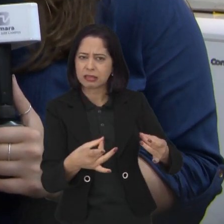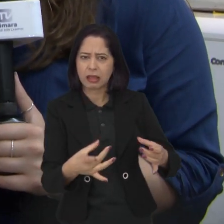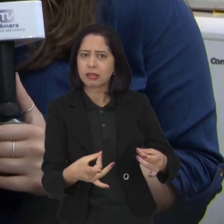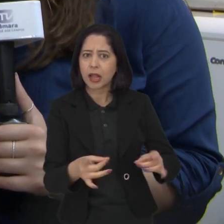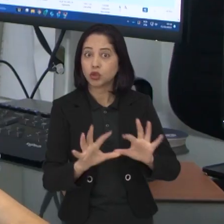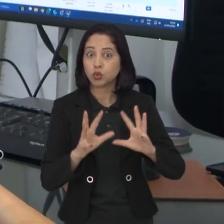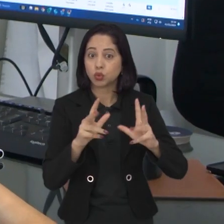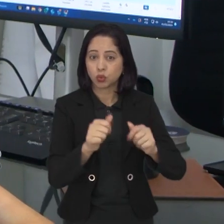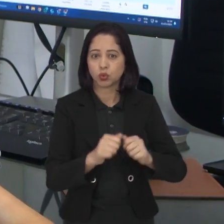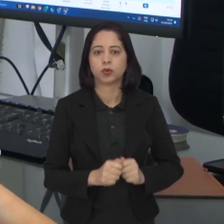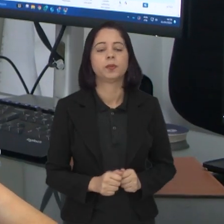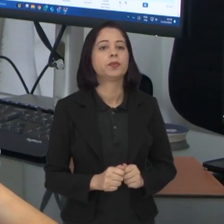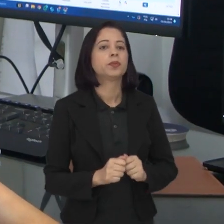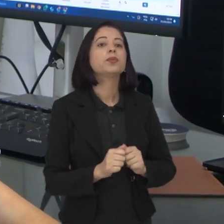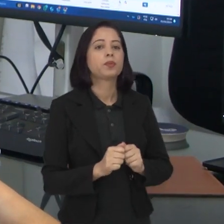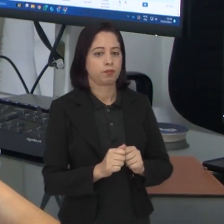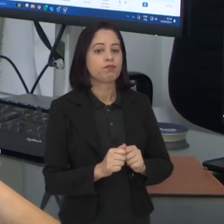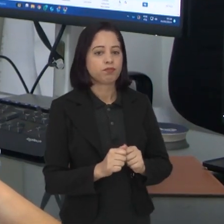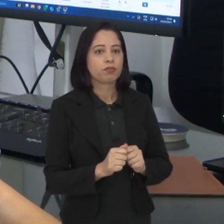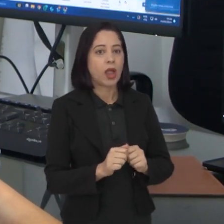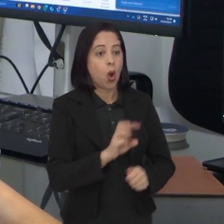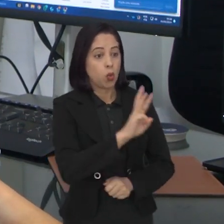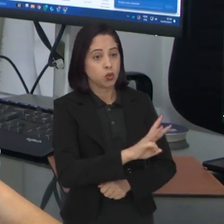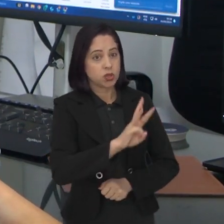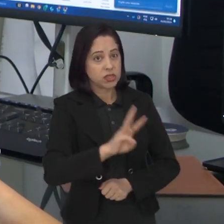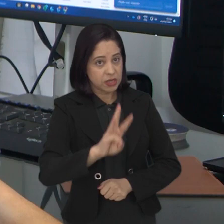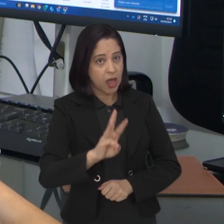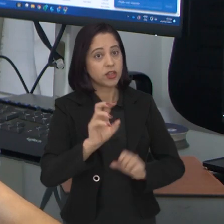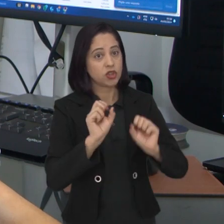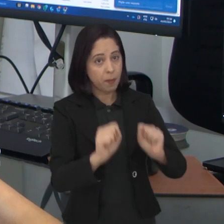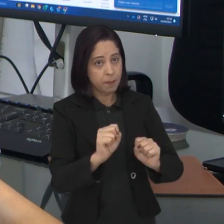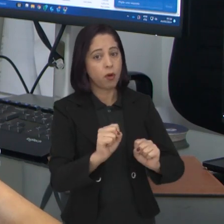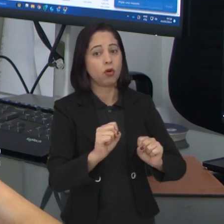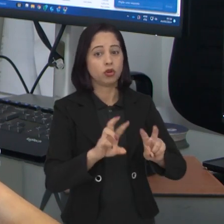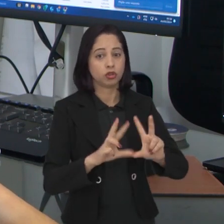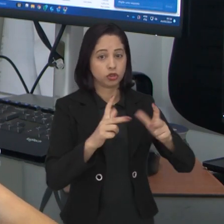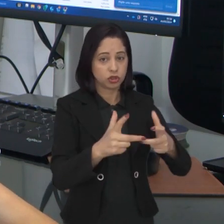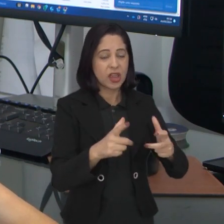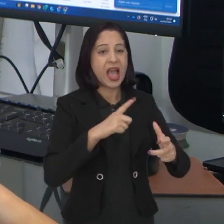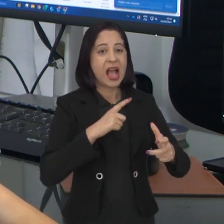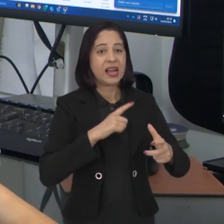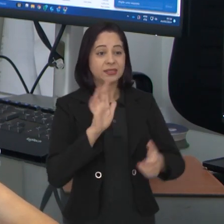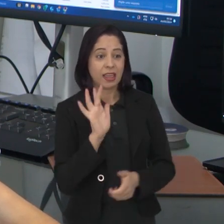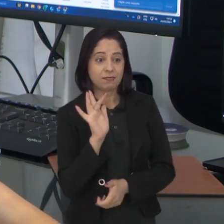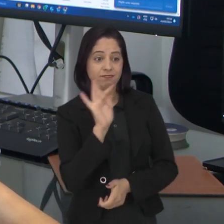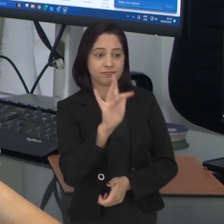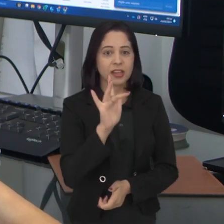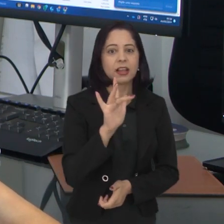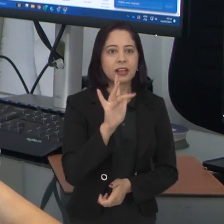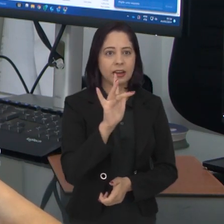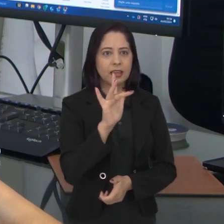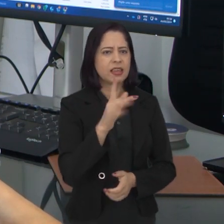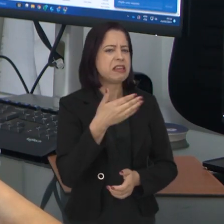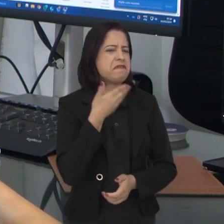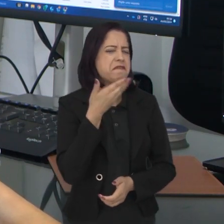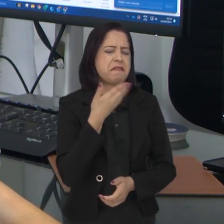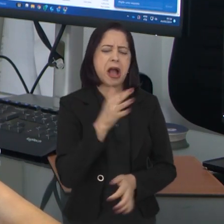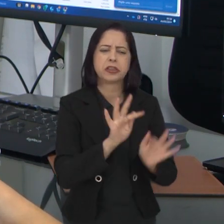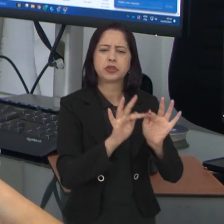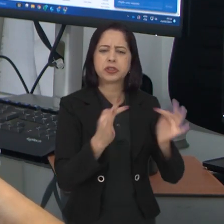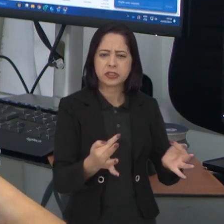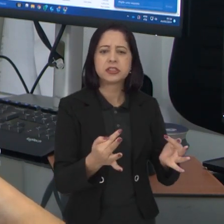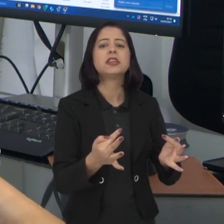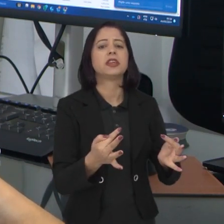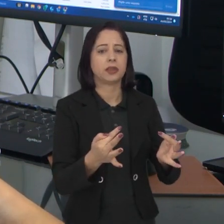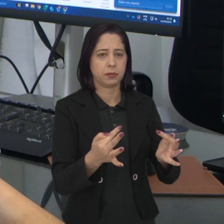da Casa. O Câmara Sem Papel pode ser acessado diretamente pelo site da Câmara, tem um botão específico já na página inicial, é bem simples de acessar e todo